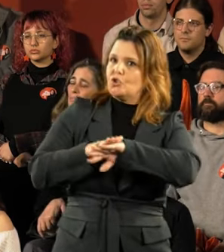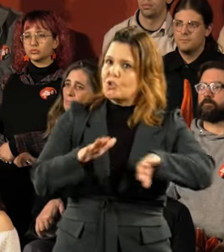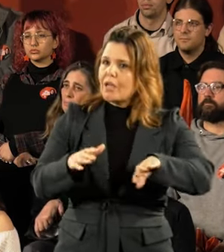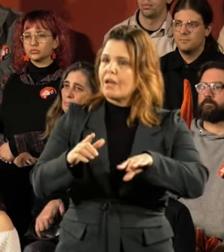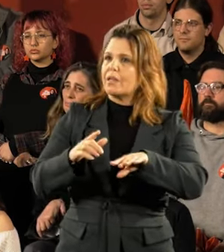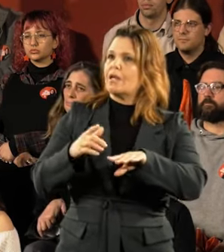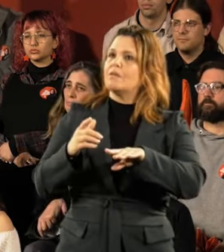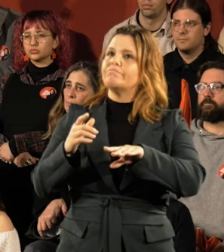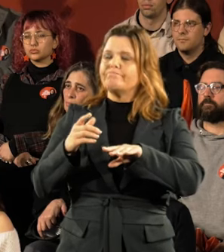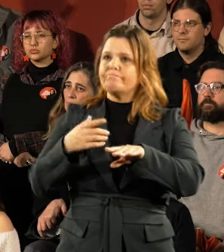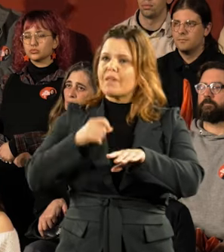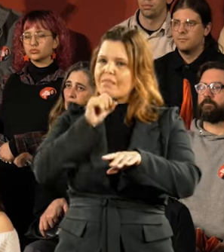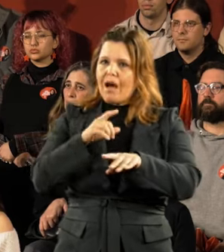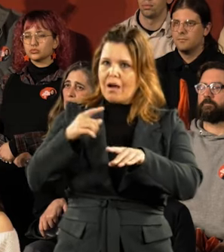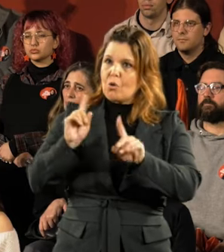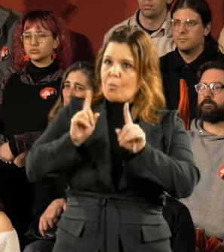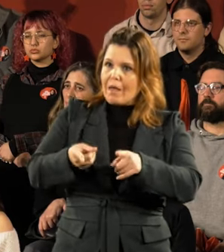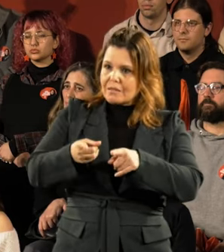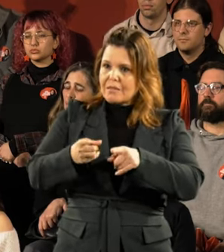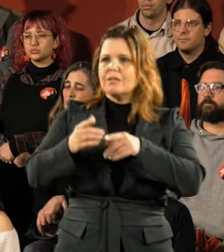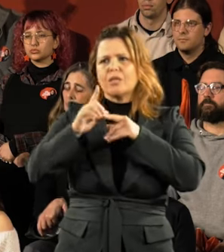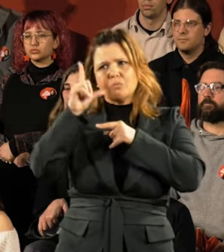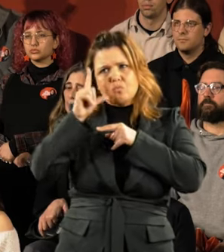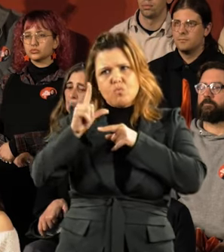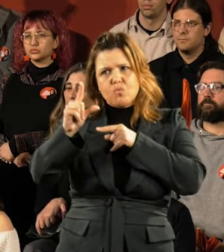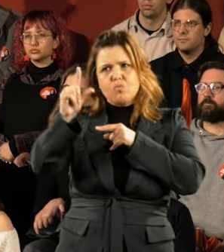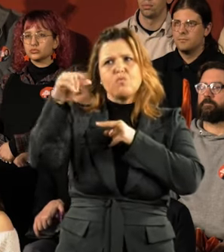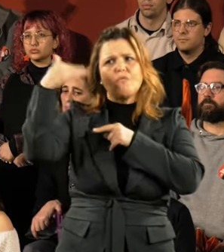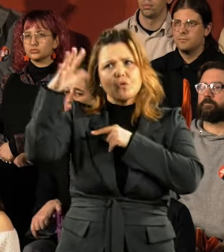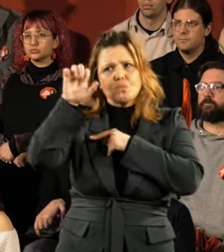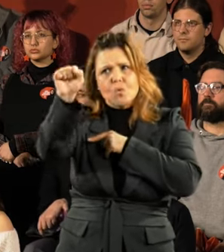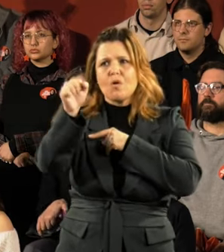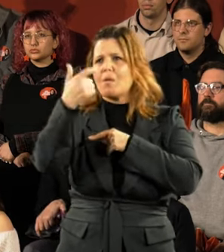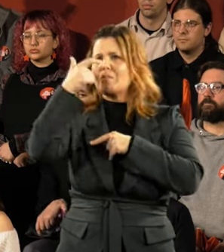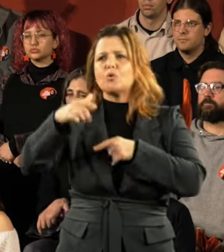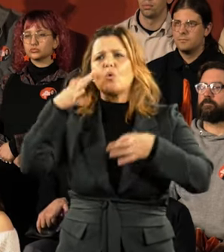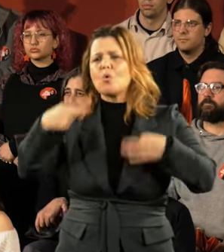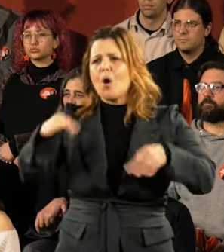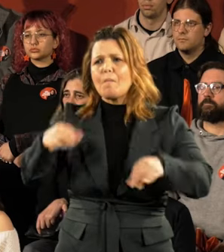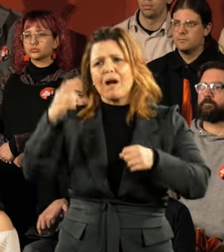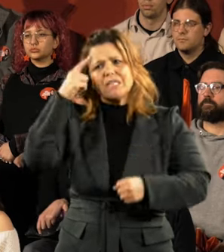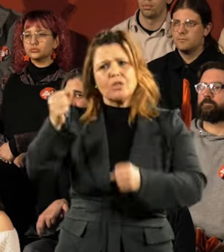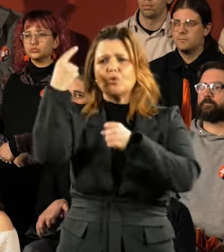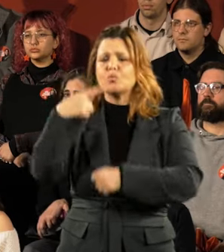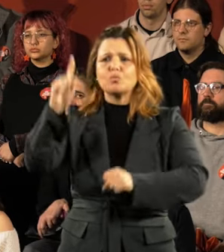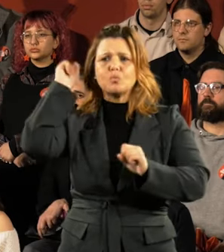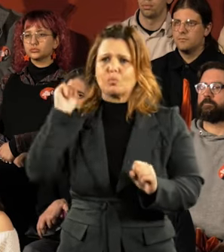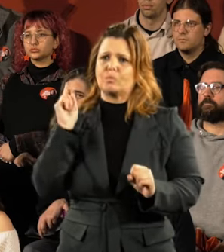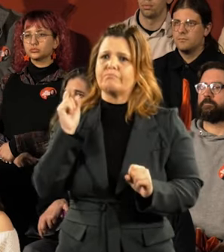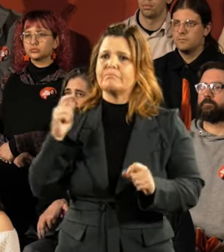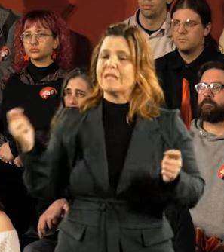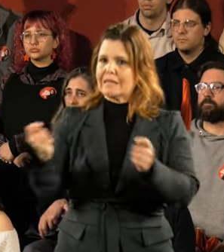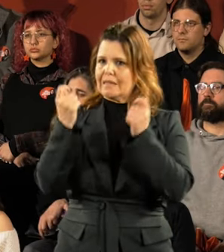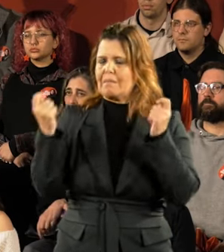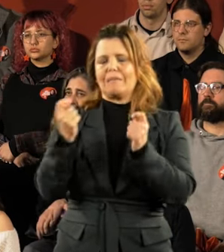longe poderá ir para longe pessoas normais e não heróis fazer uma campanha